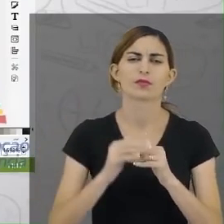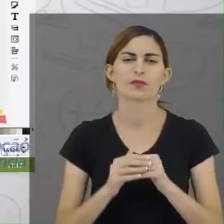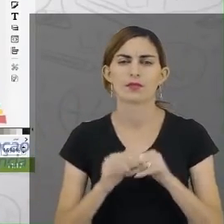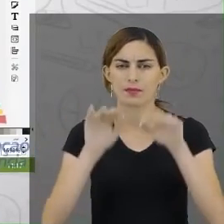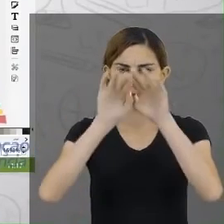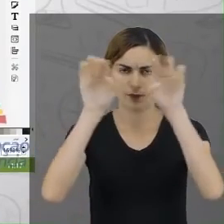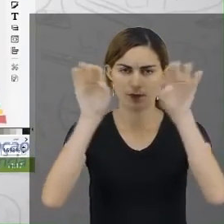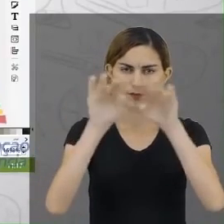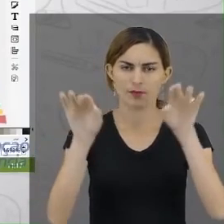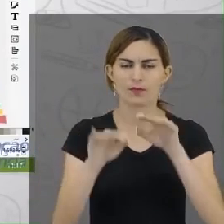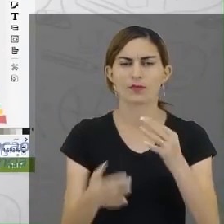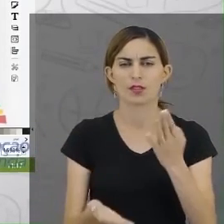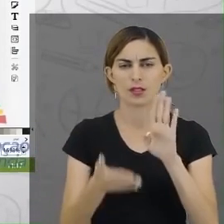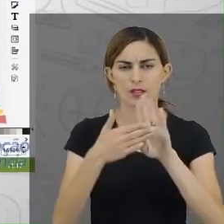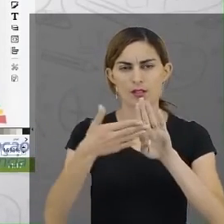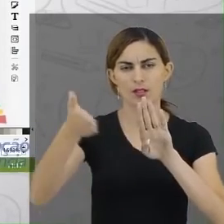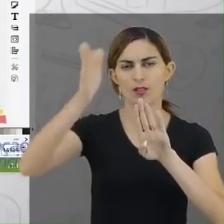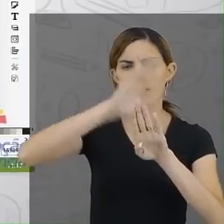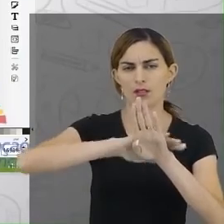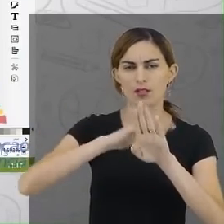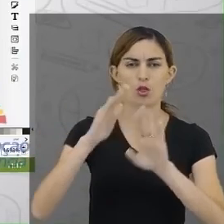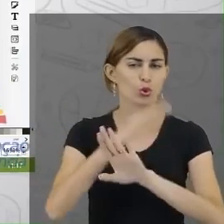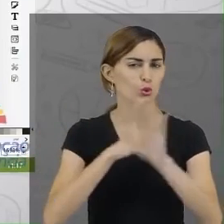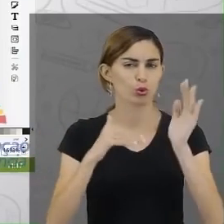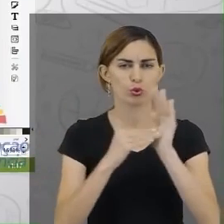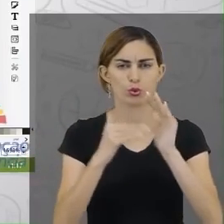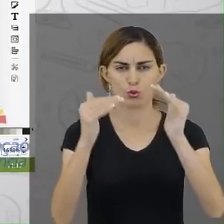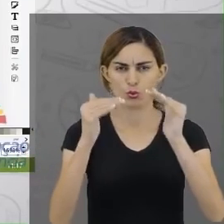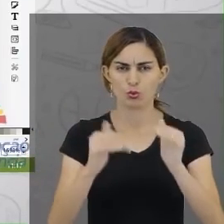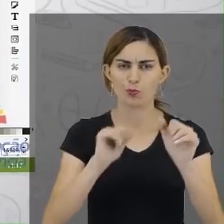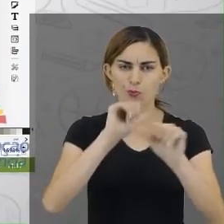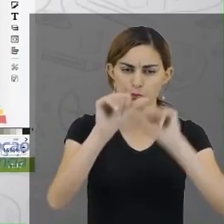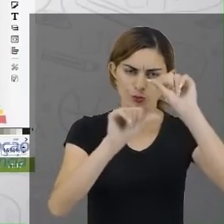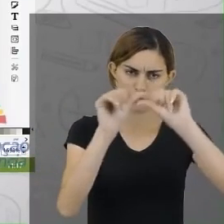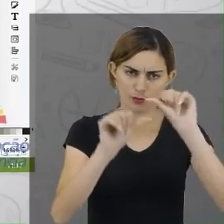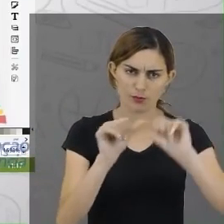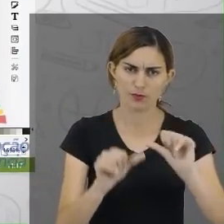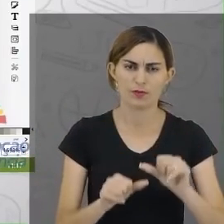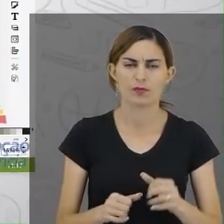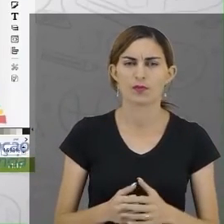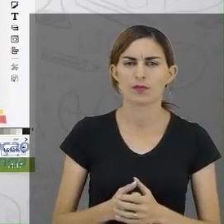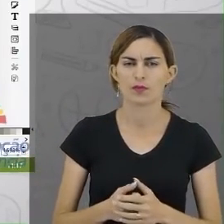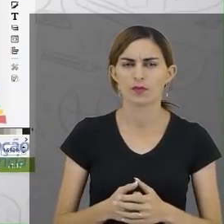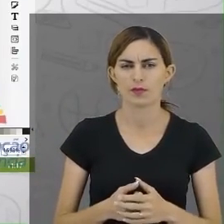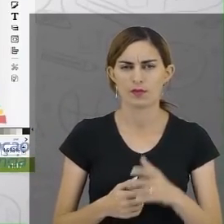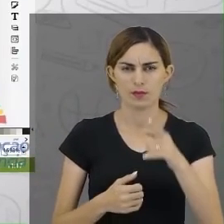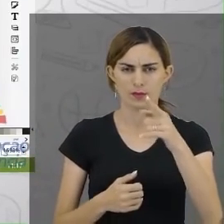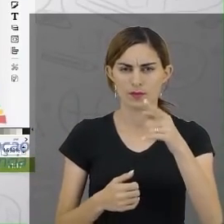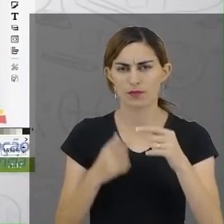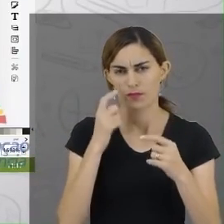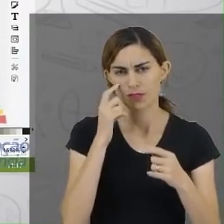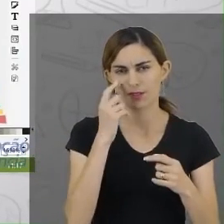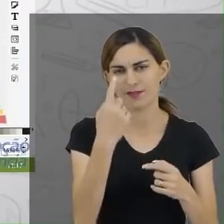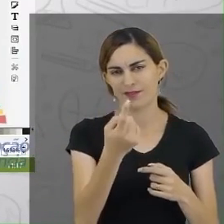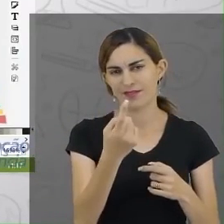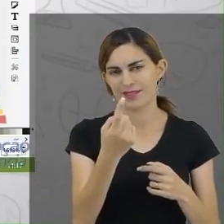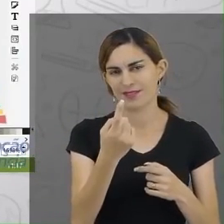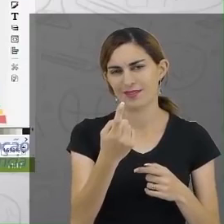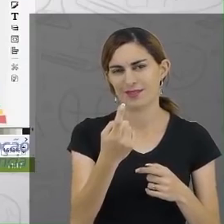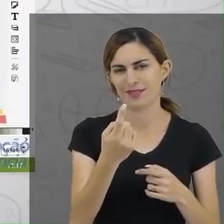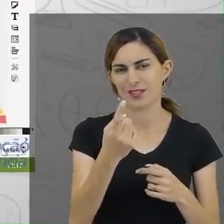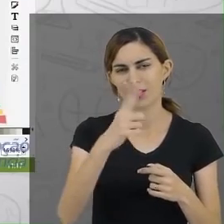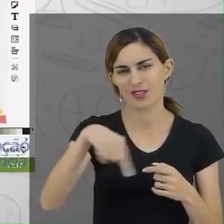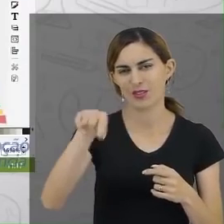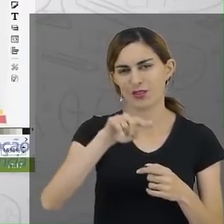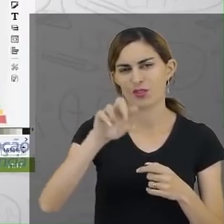objetos. Enviar para trás para colocar ele abaixo de todos os objetos. Vamos colocar aqui em recuar 1. Observe